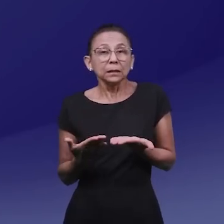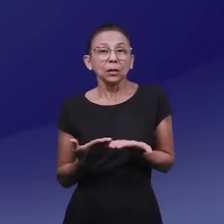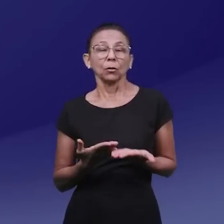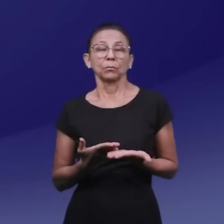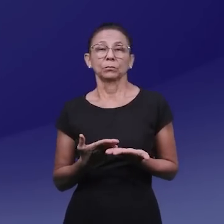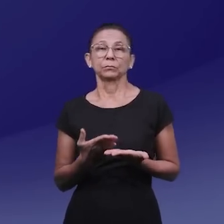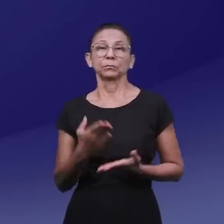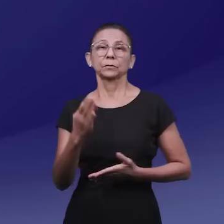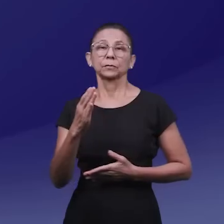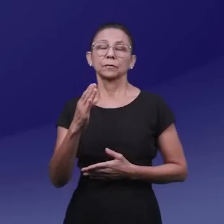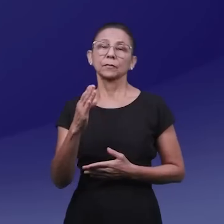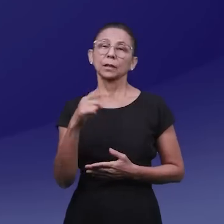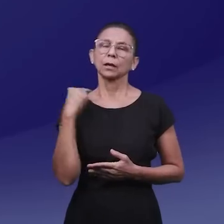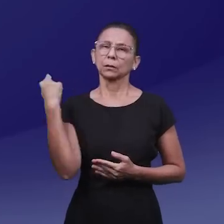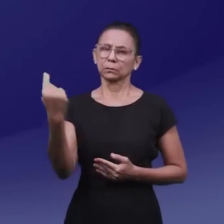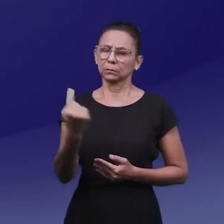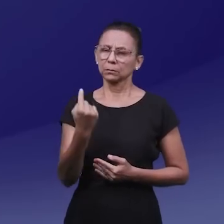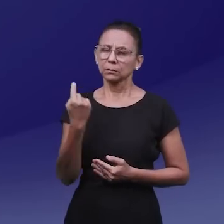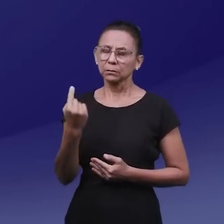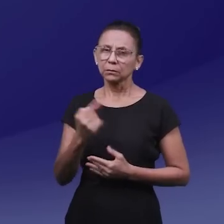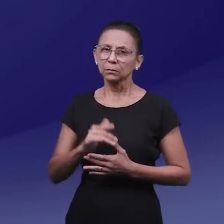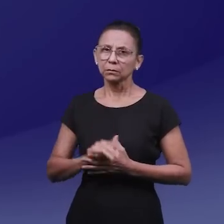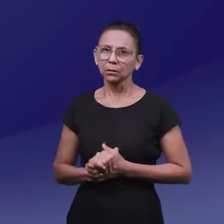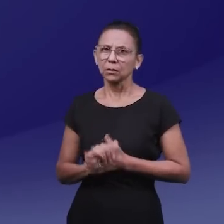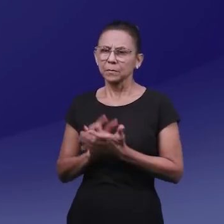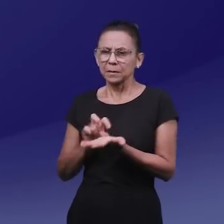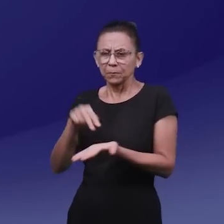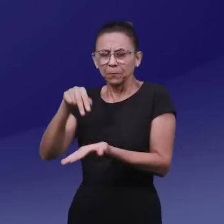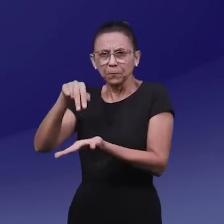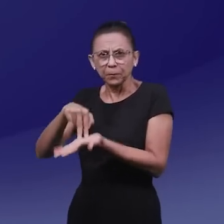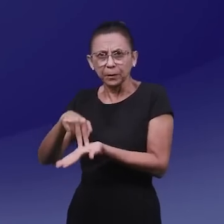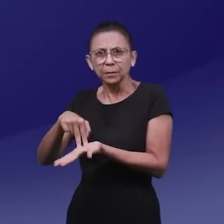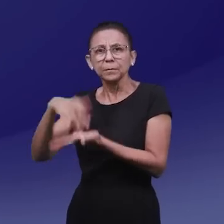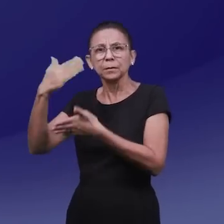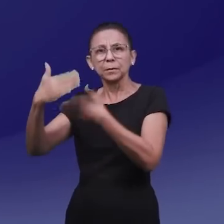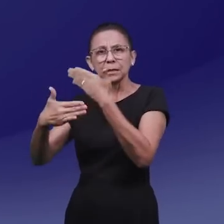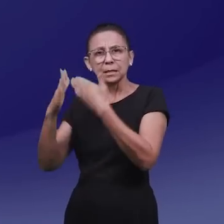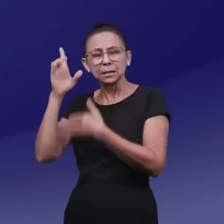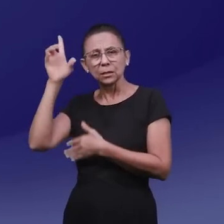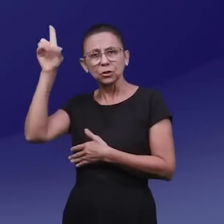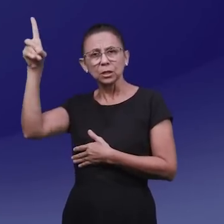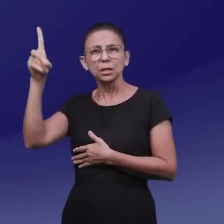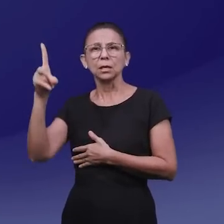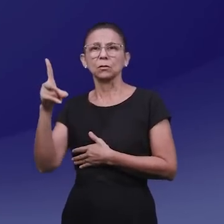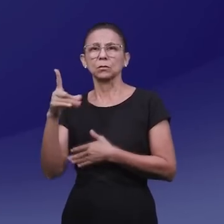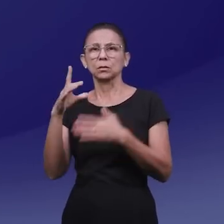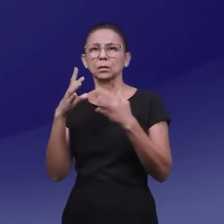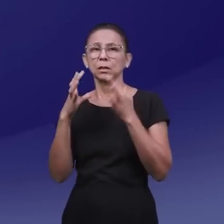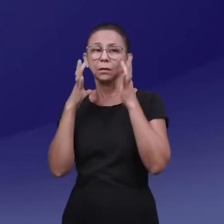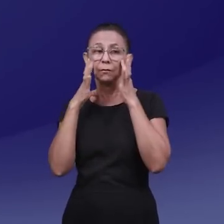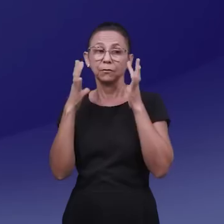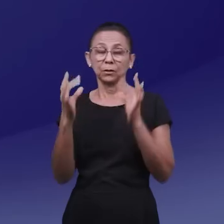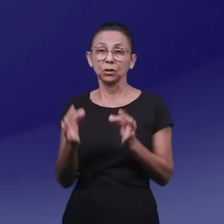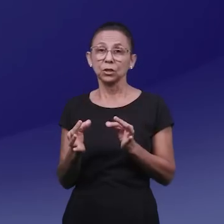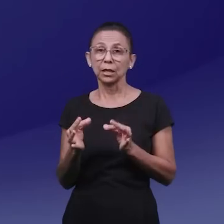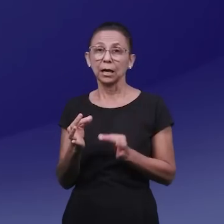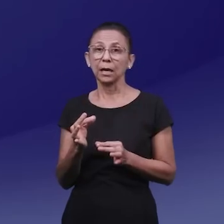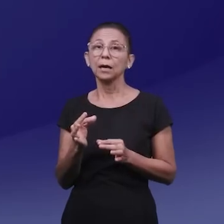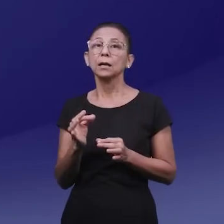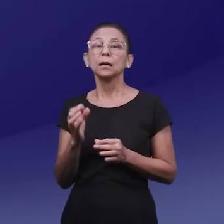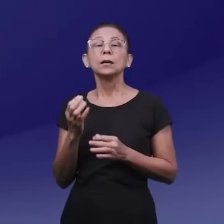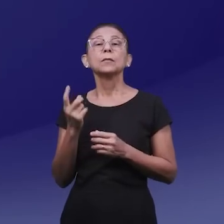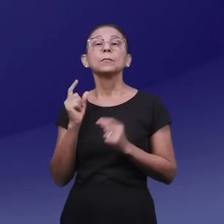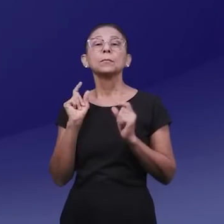ele diz assim, ele respondendo disse, em verdade vos digo que não vos conheço. Foi a resposta do Senhor. Né?